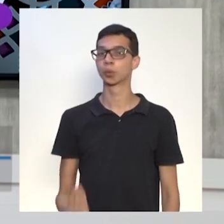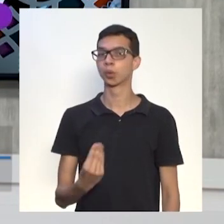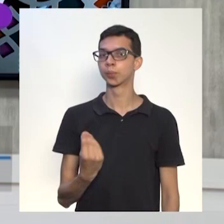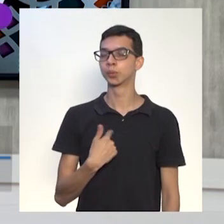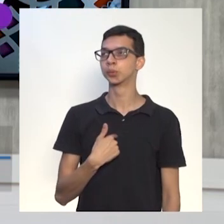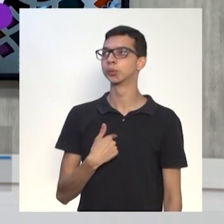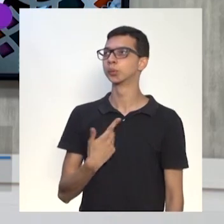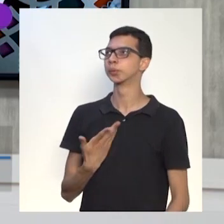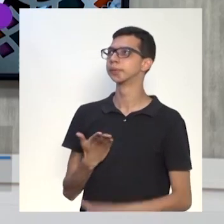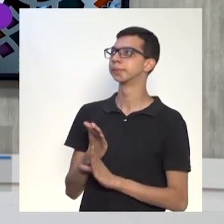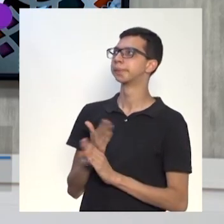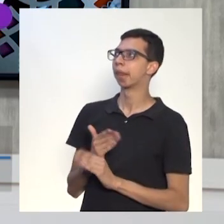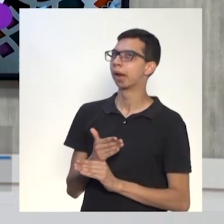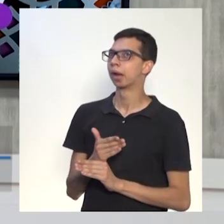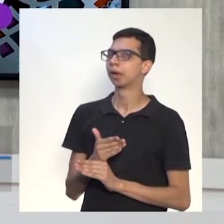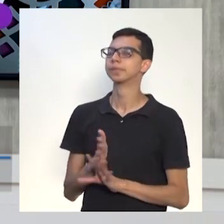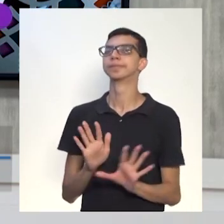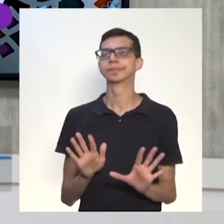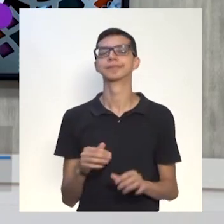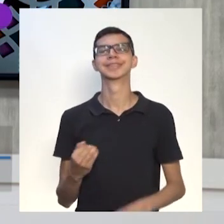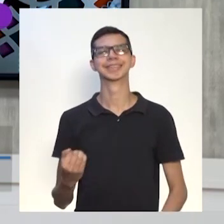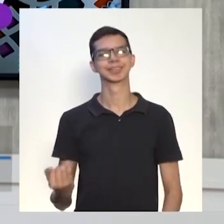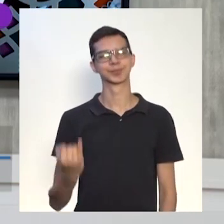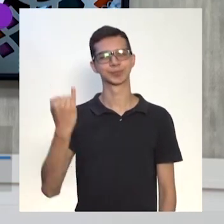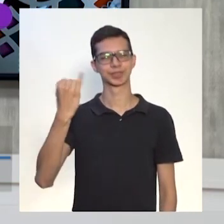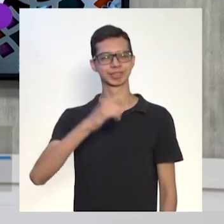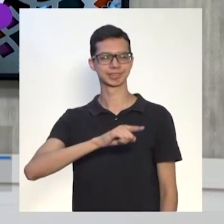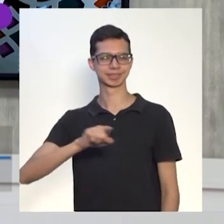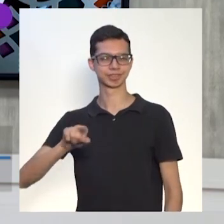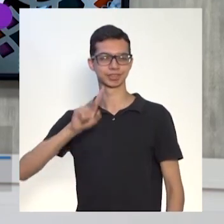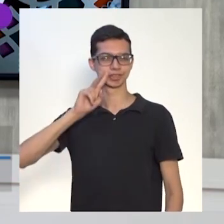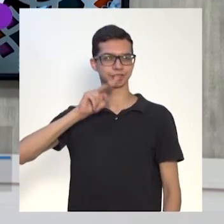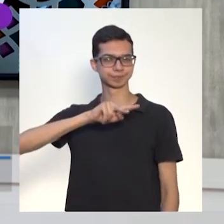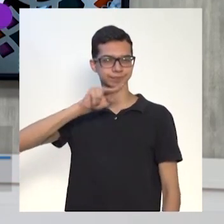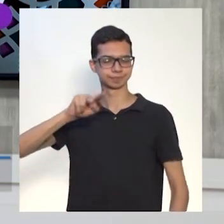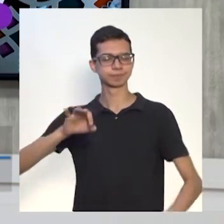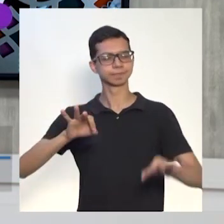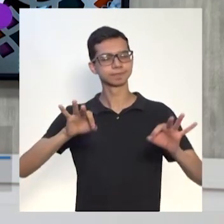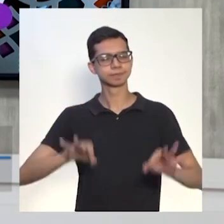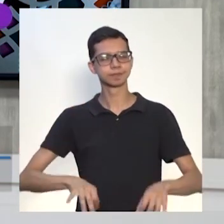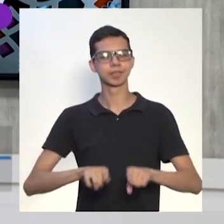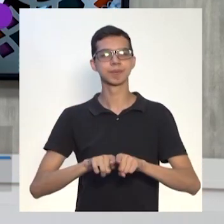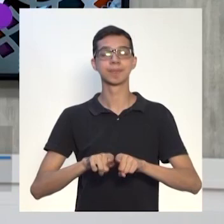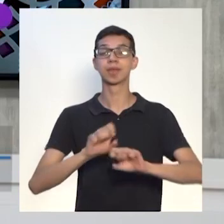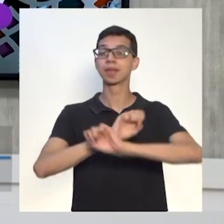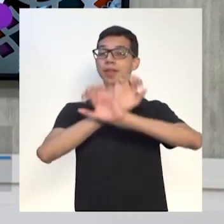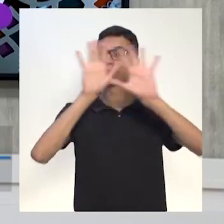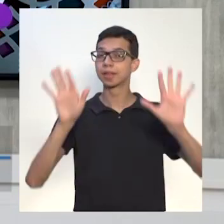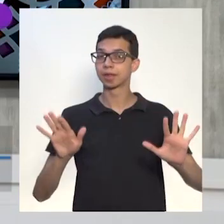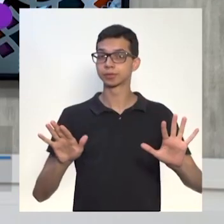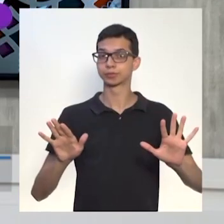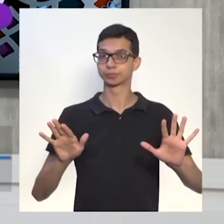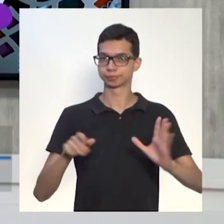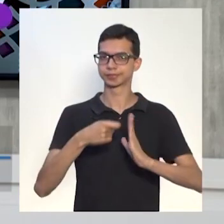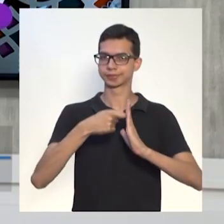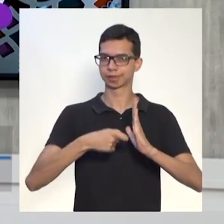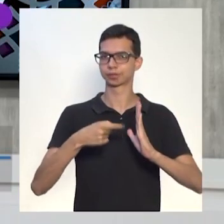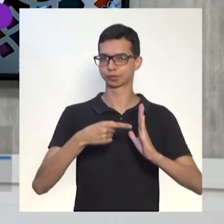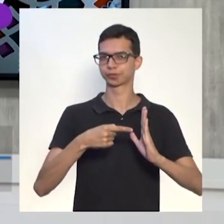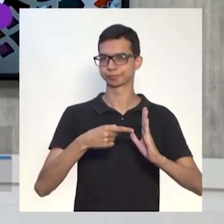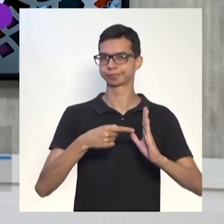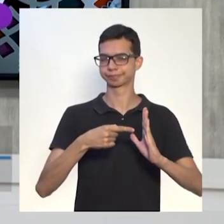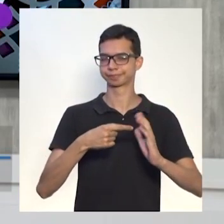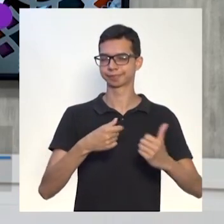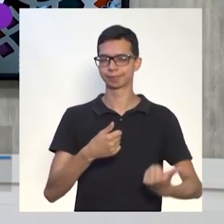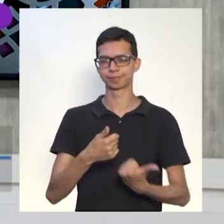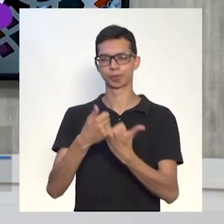É muito importante a gente ter a leitura exata e clara daquilo que se espera da gente nos textos motivadores, né?